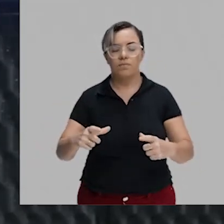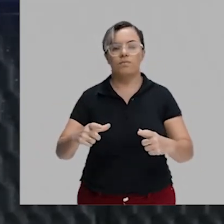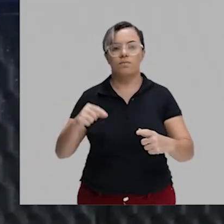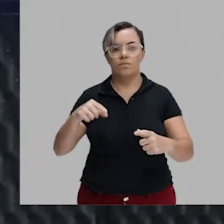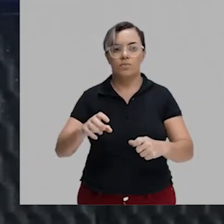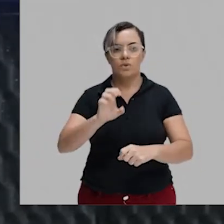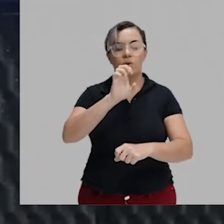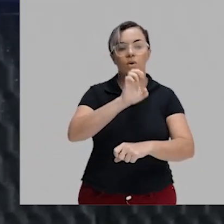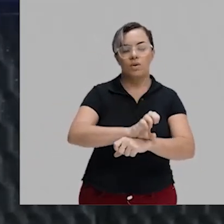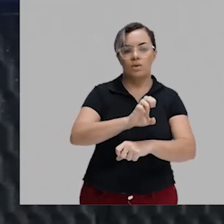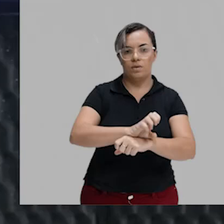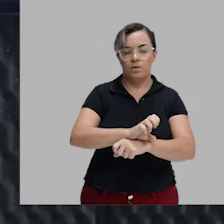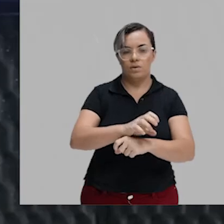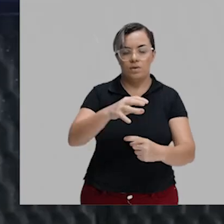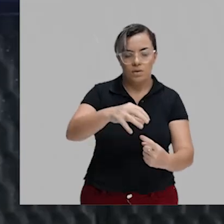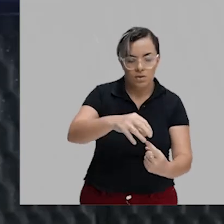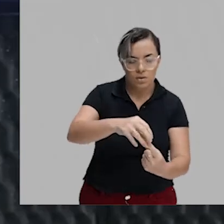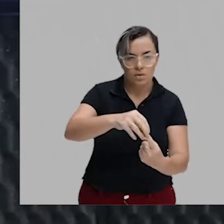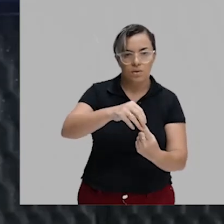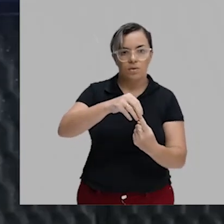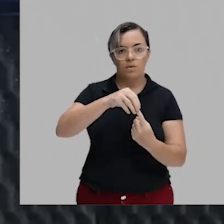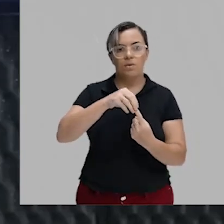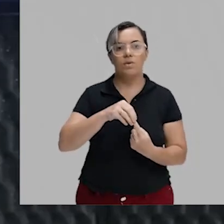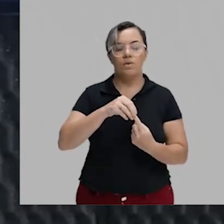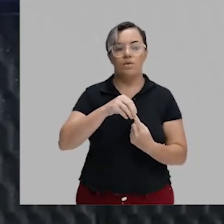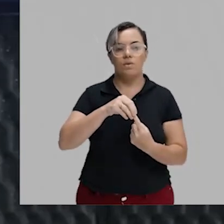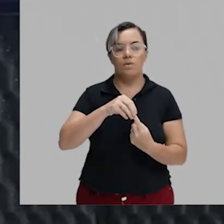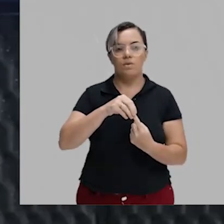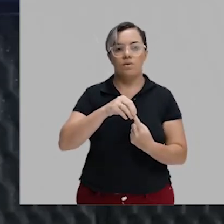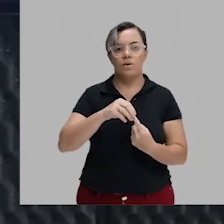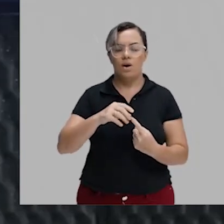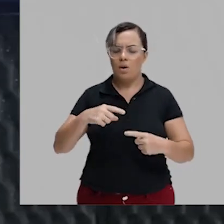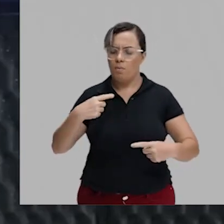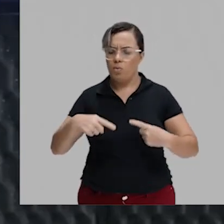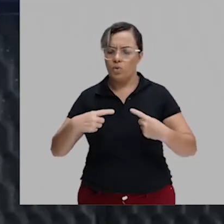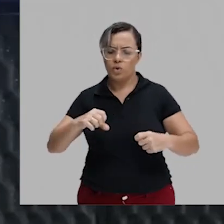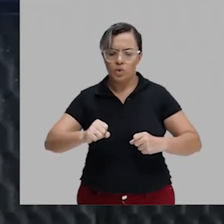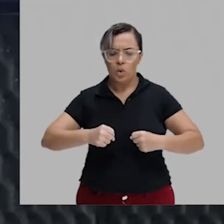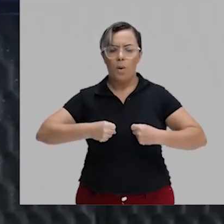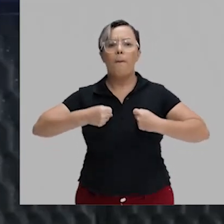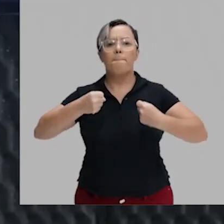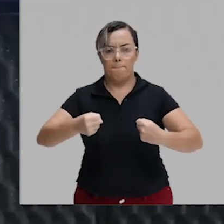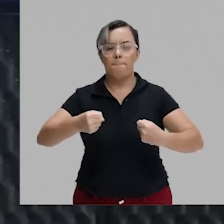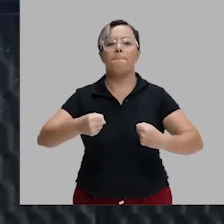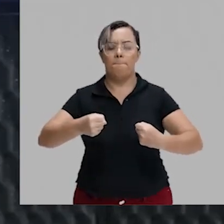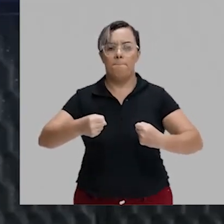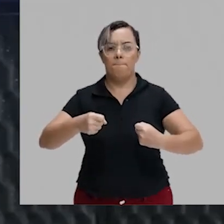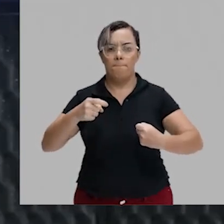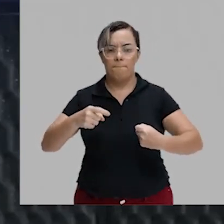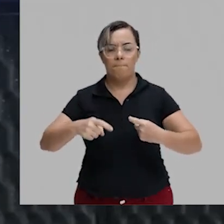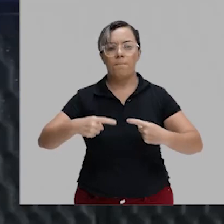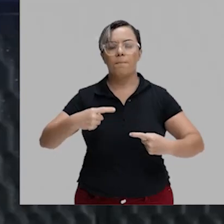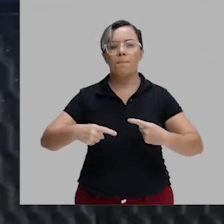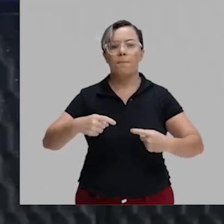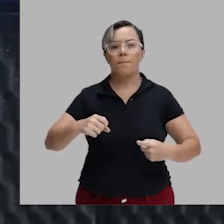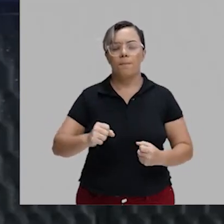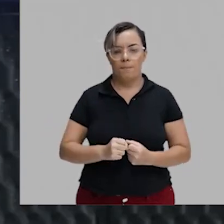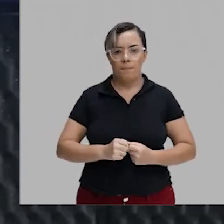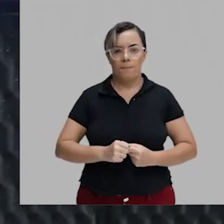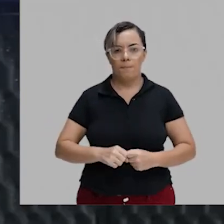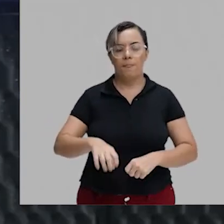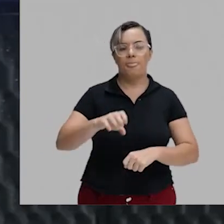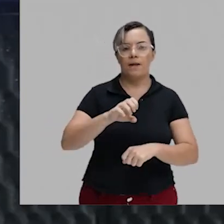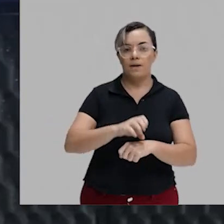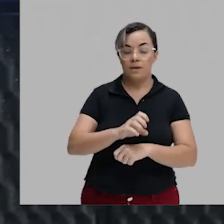o Estado ele centraliza as questões políticas. E esse Estado ele vai